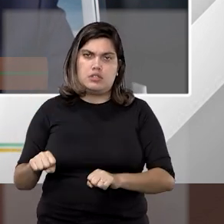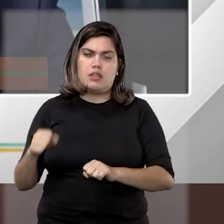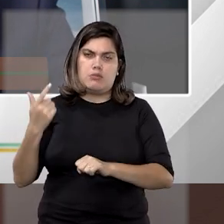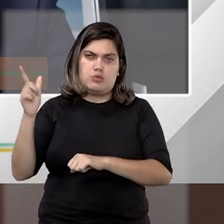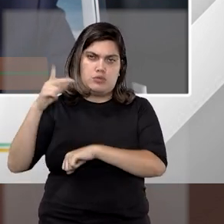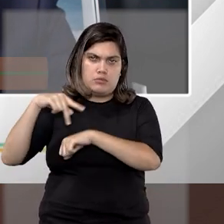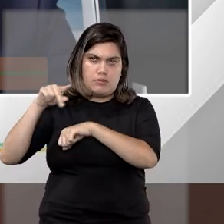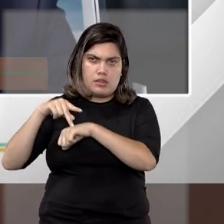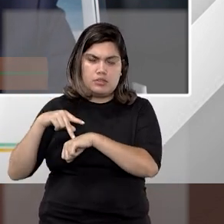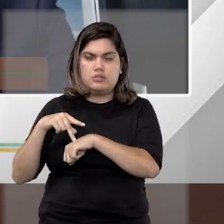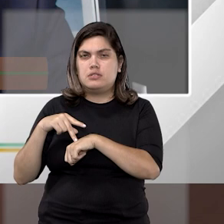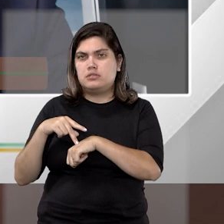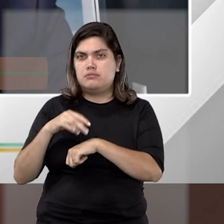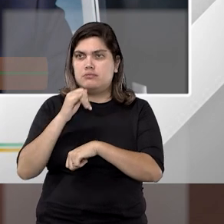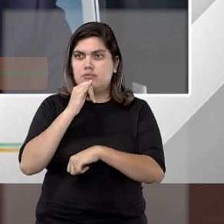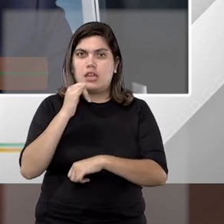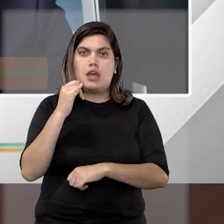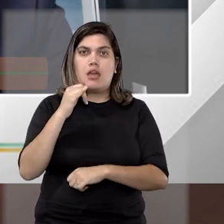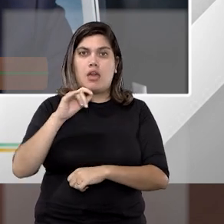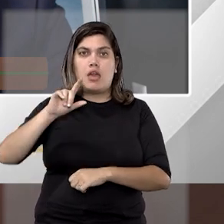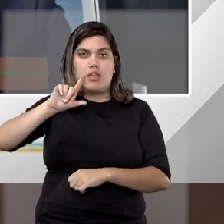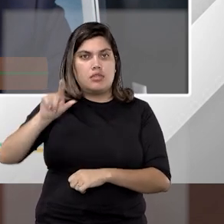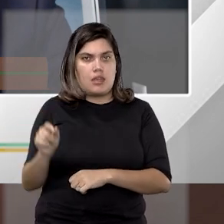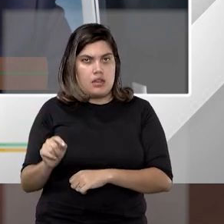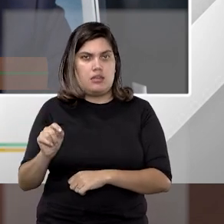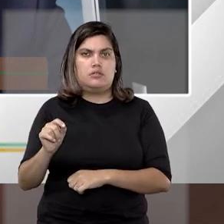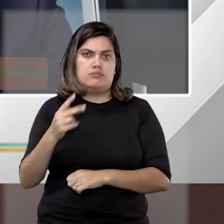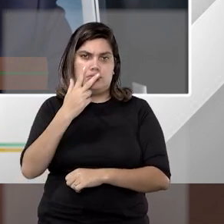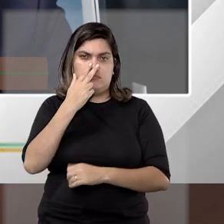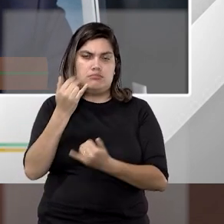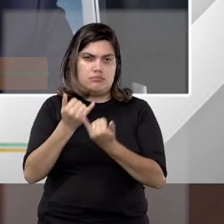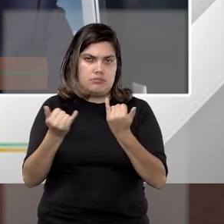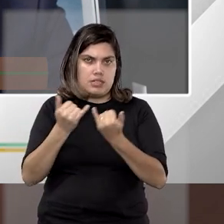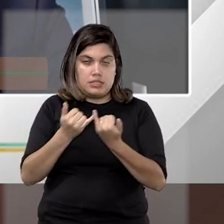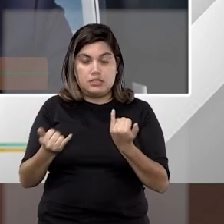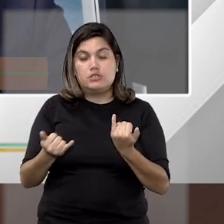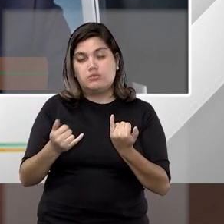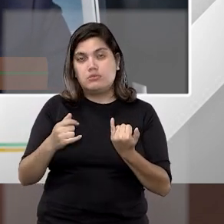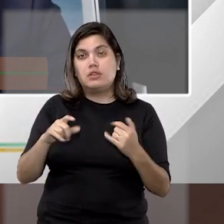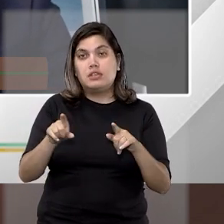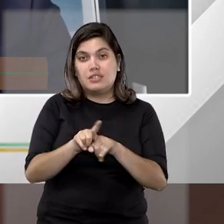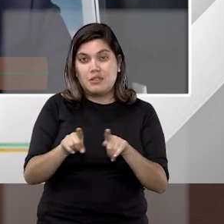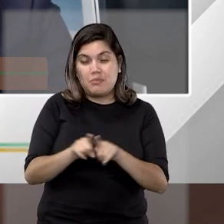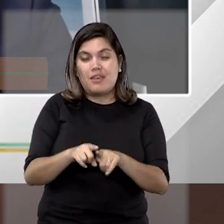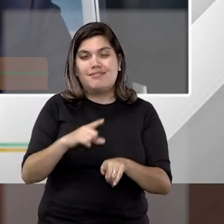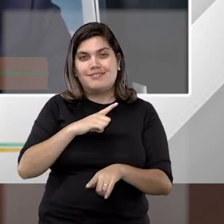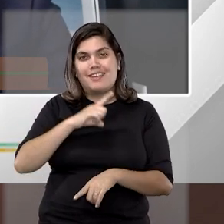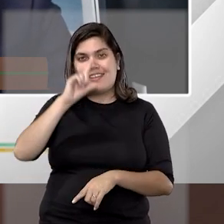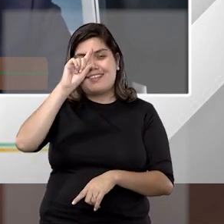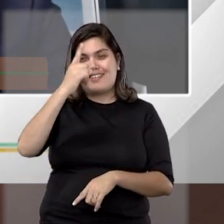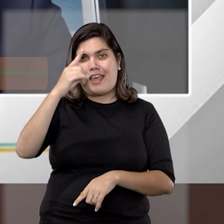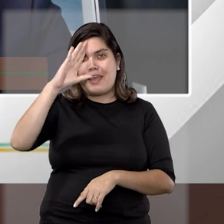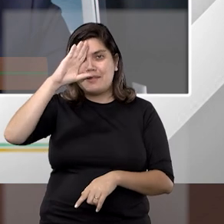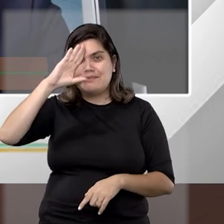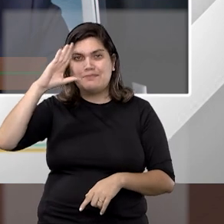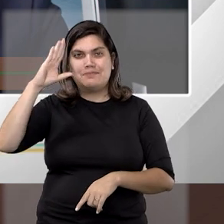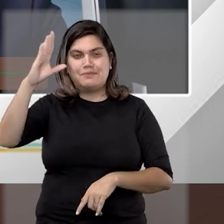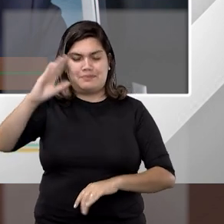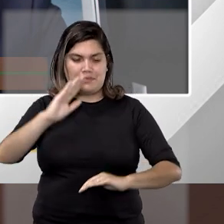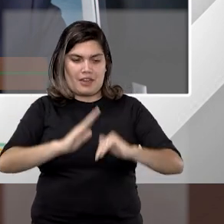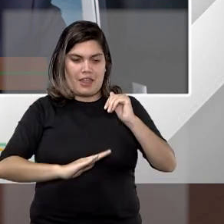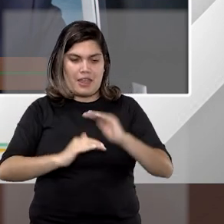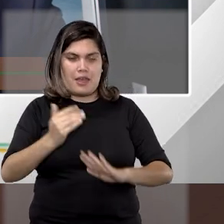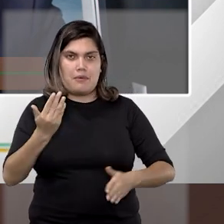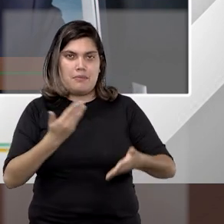sistemas internacionais o sistema italiano por exemplo é bem esse Milagres e eles têm além da ideia